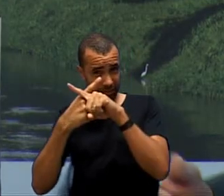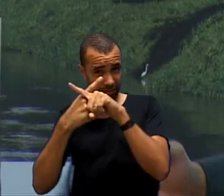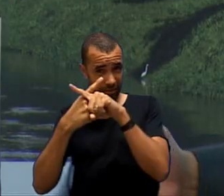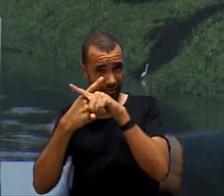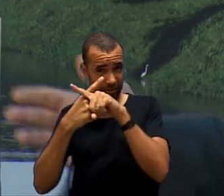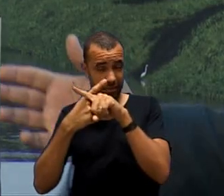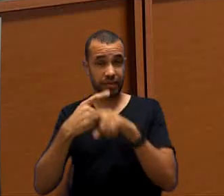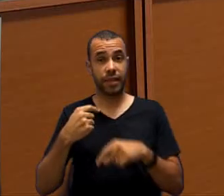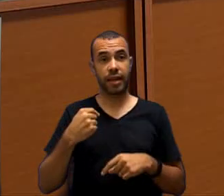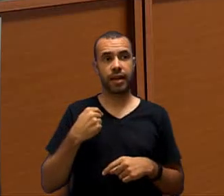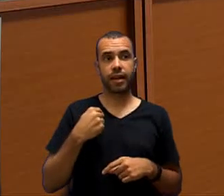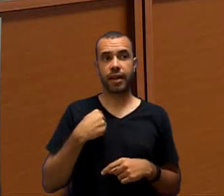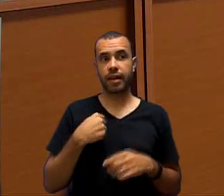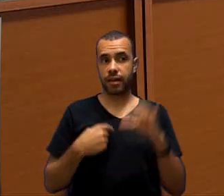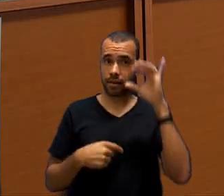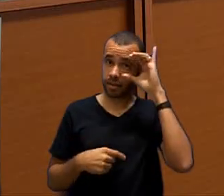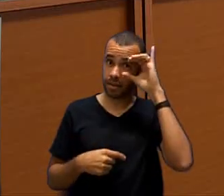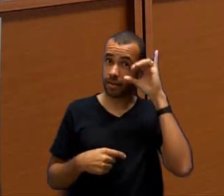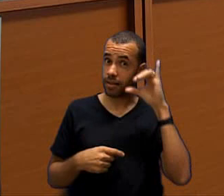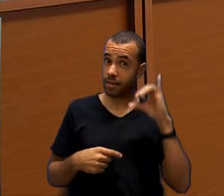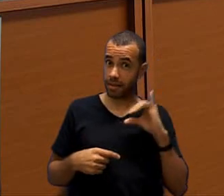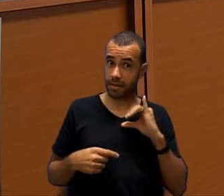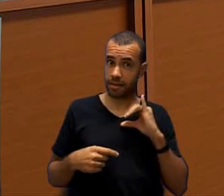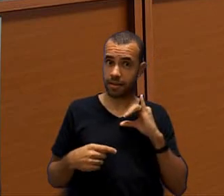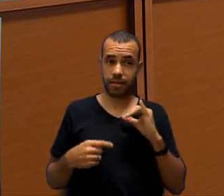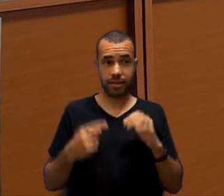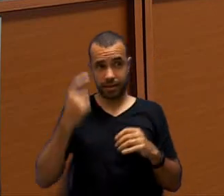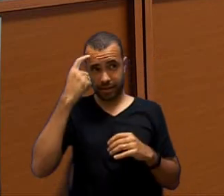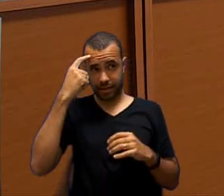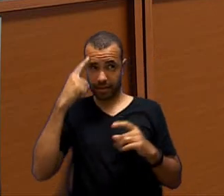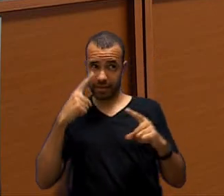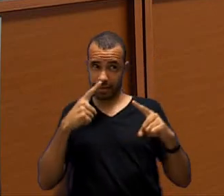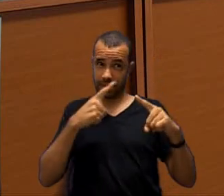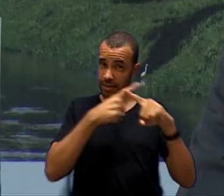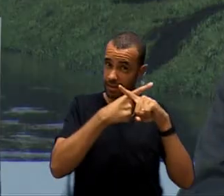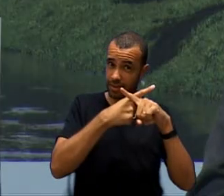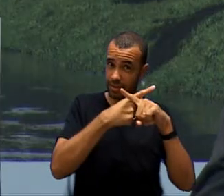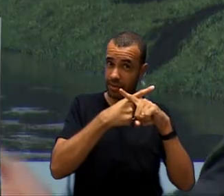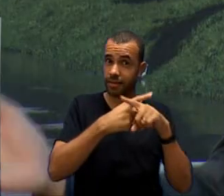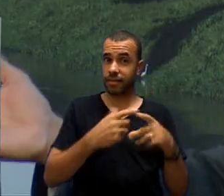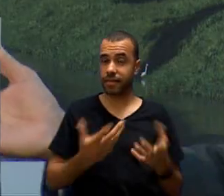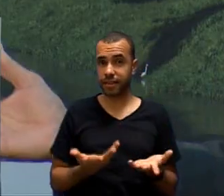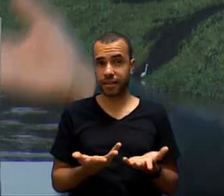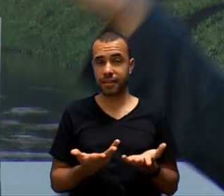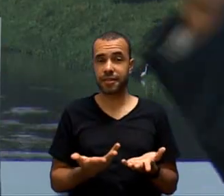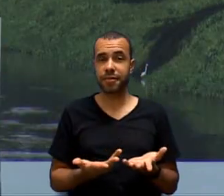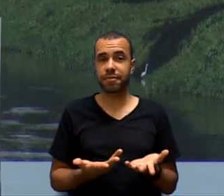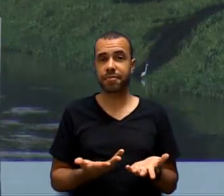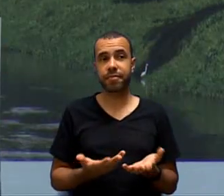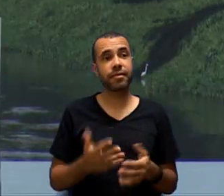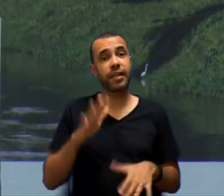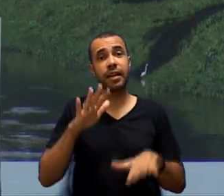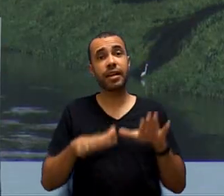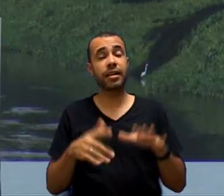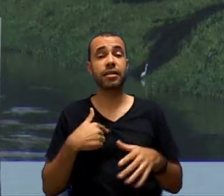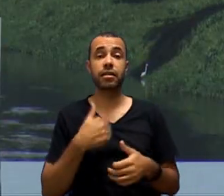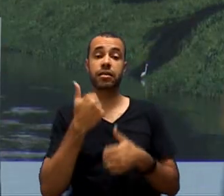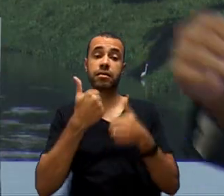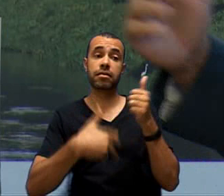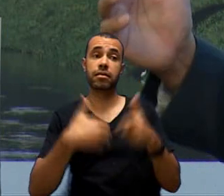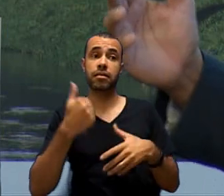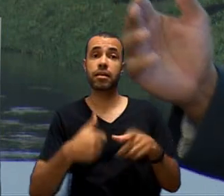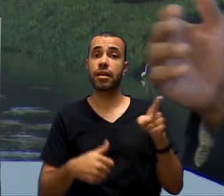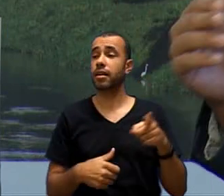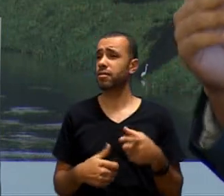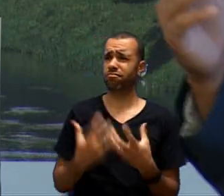Eu, com a vereadora Yara, nós temos divergências de ideias. Muitas vezes ela não concorda com as minhas